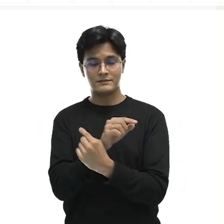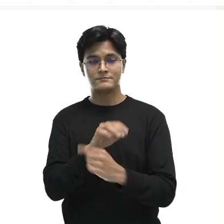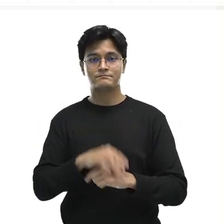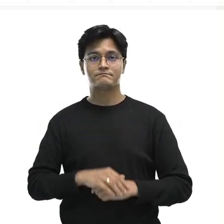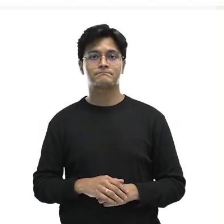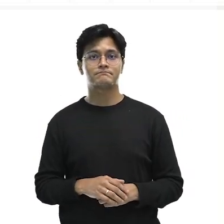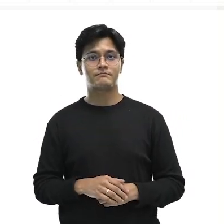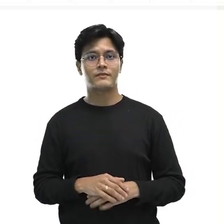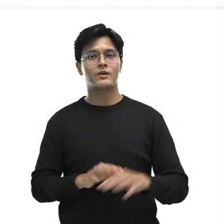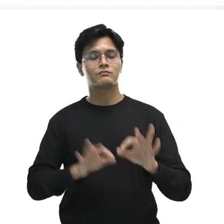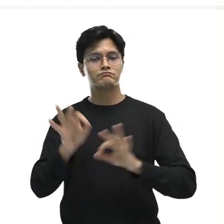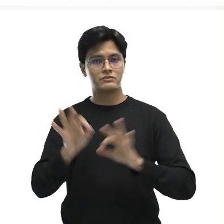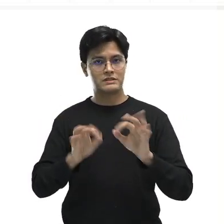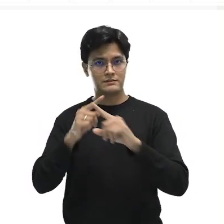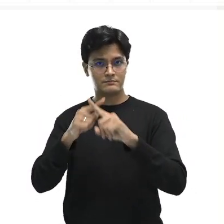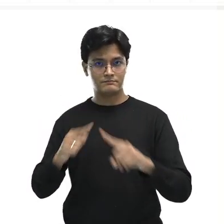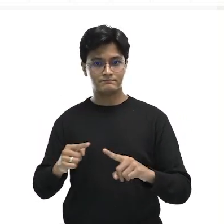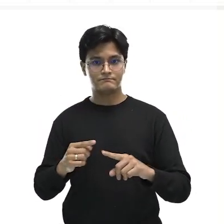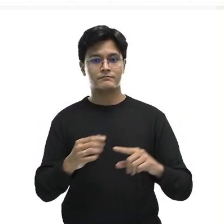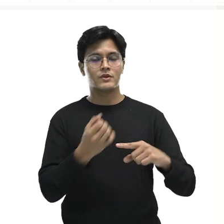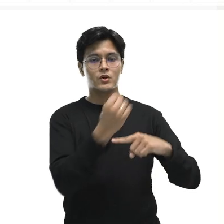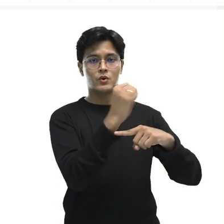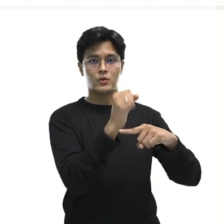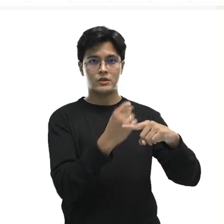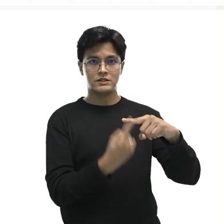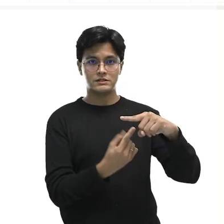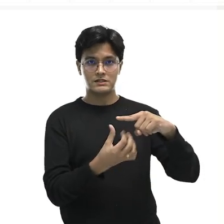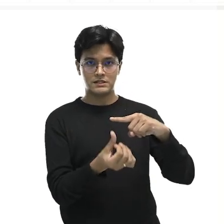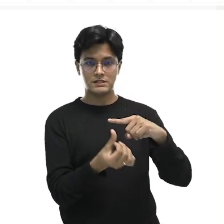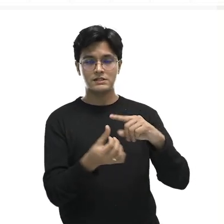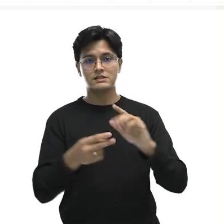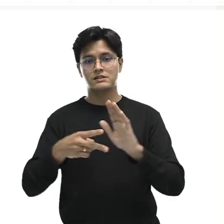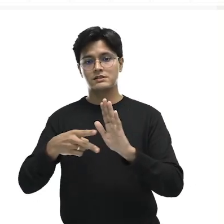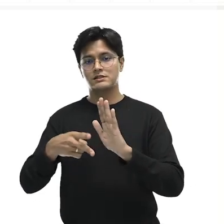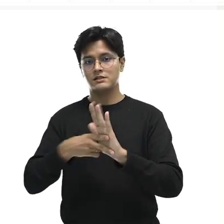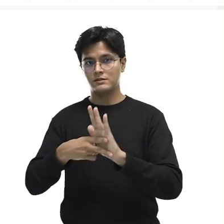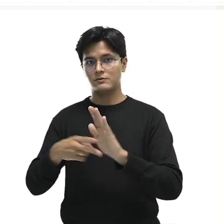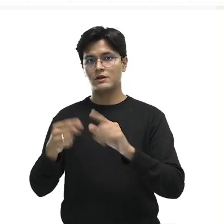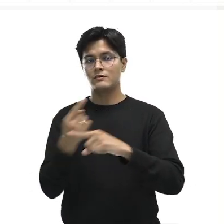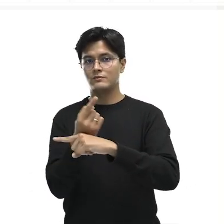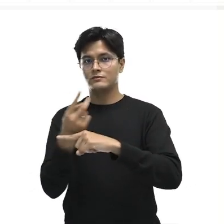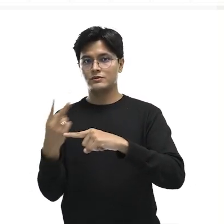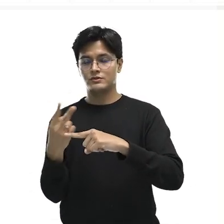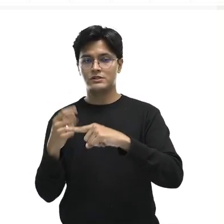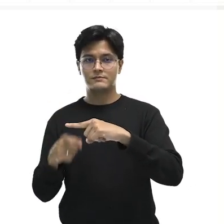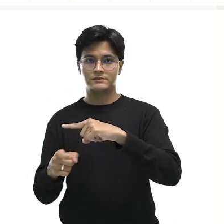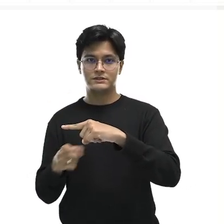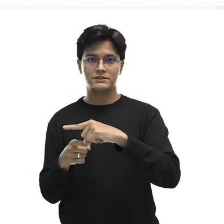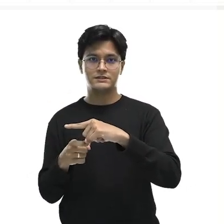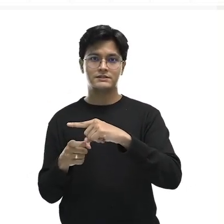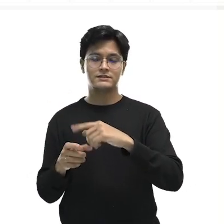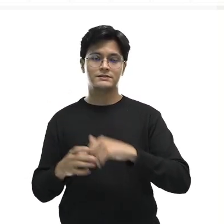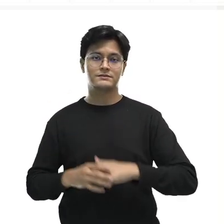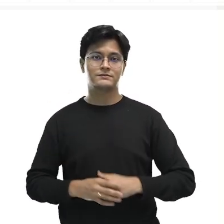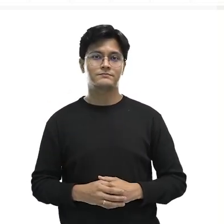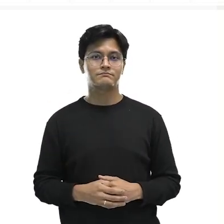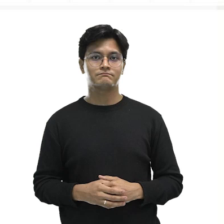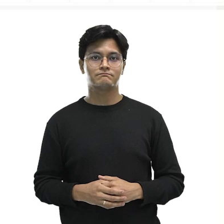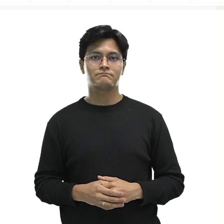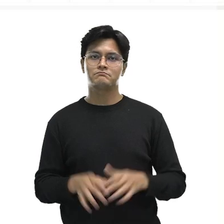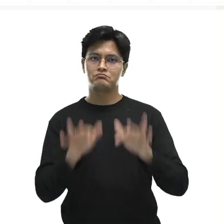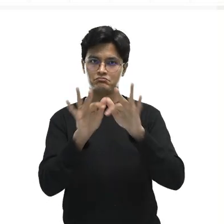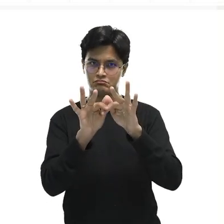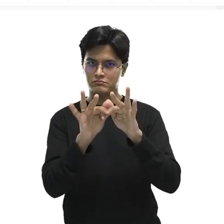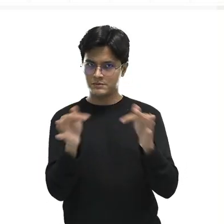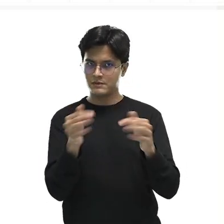nossa proporção. 8 sobre 16 é igual a 12 sobre x. Vamos simplificar essa